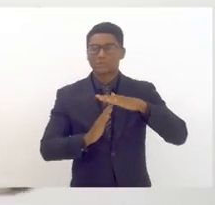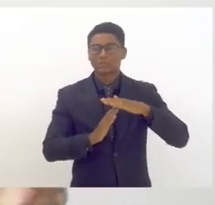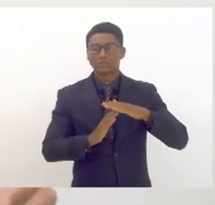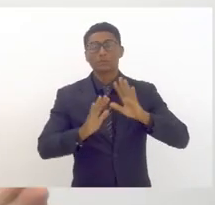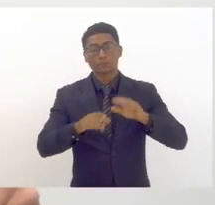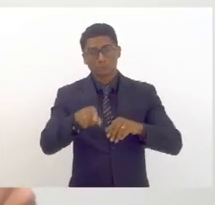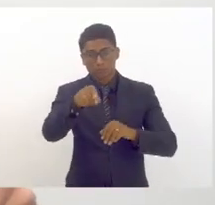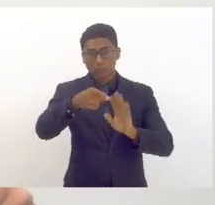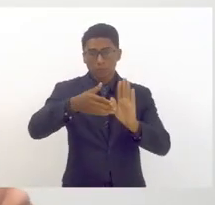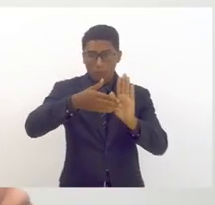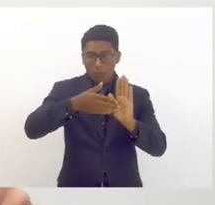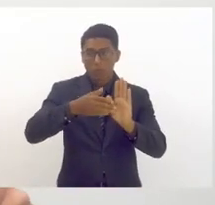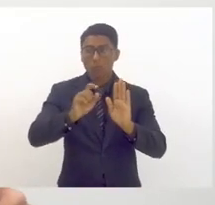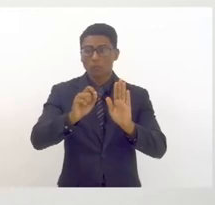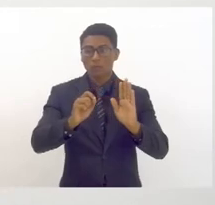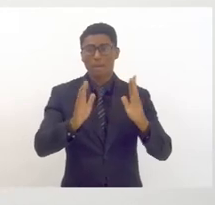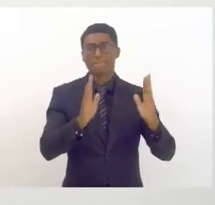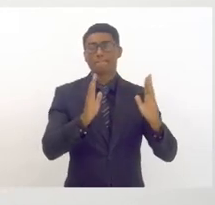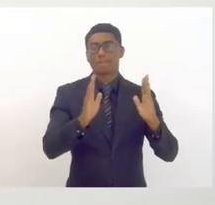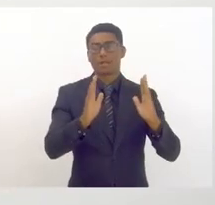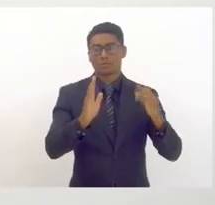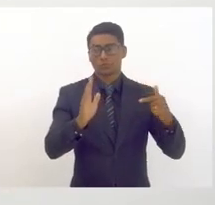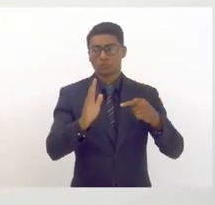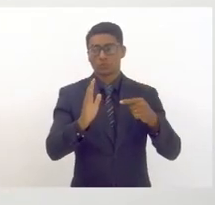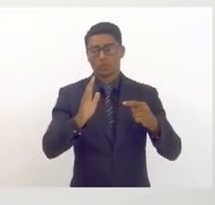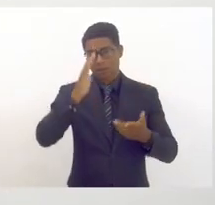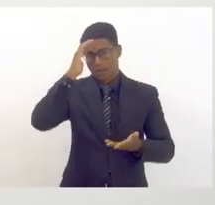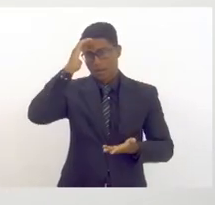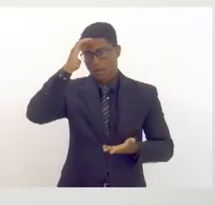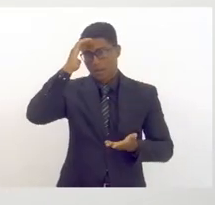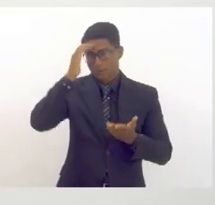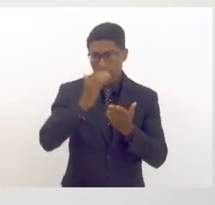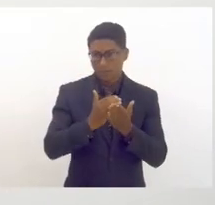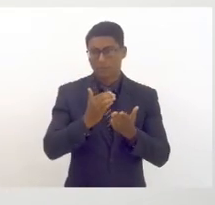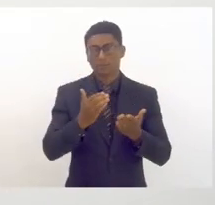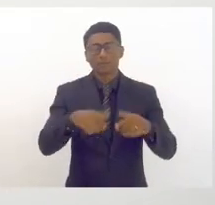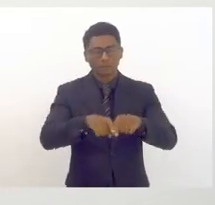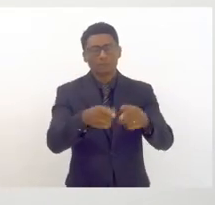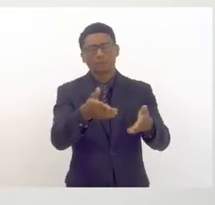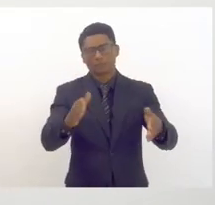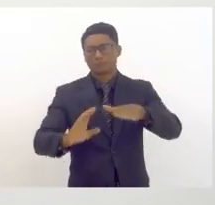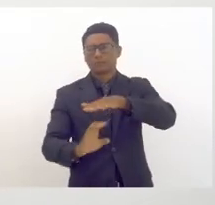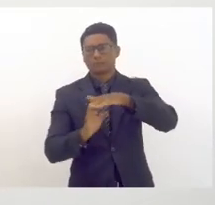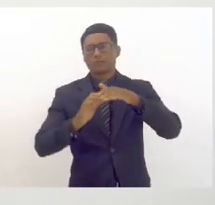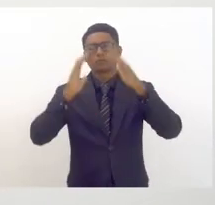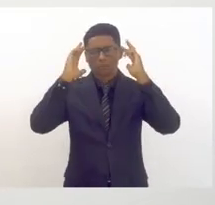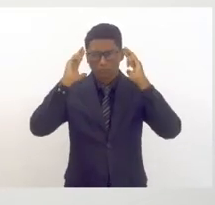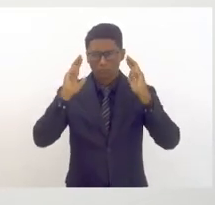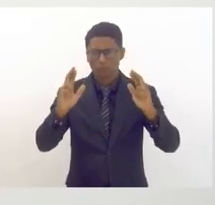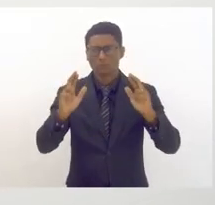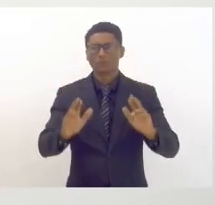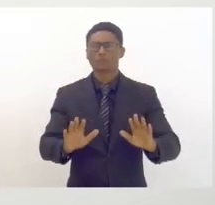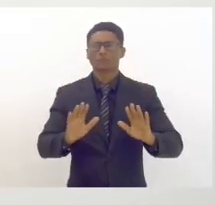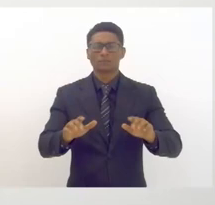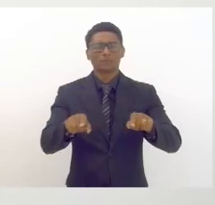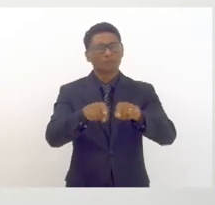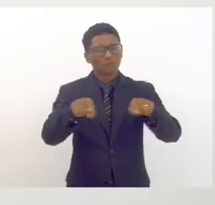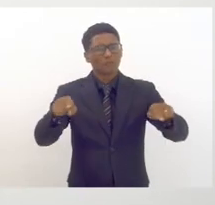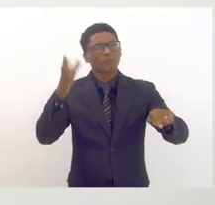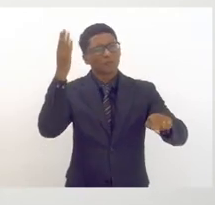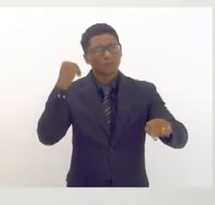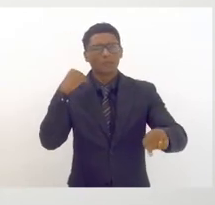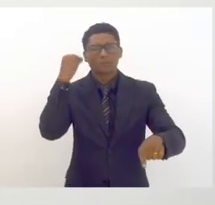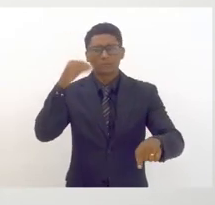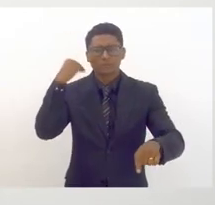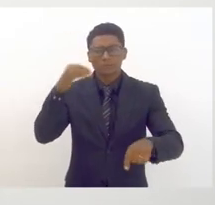nós trabalharmos no cronograma é muito importante, respeitando, obviamente, as operadoras, mas que o conhecimento internacional e a aplicação em outros